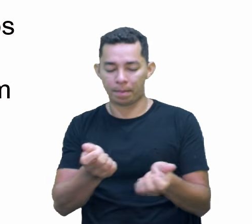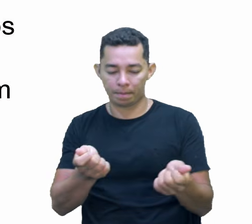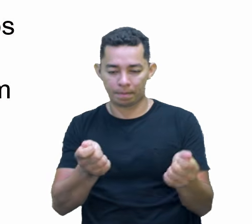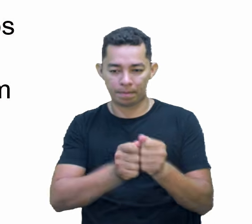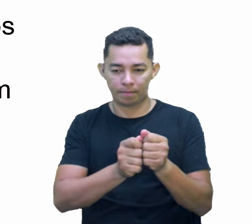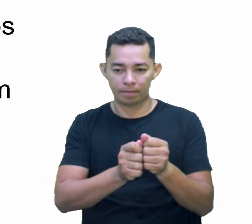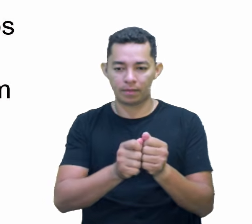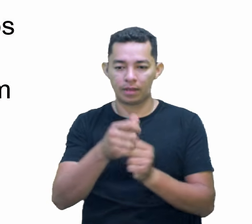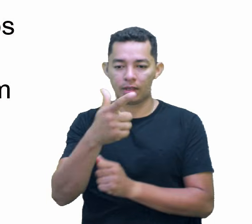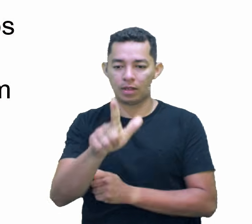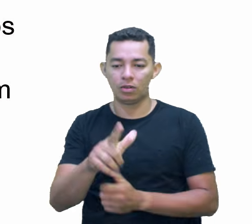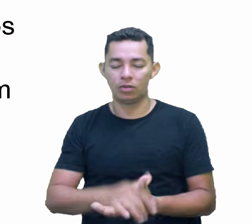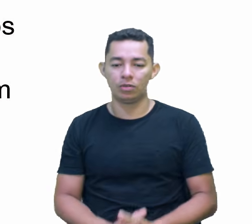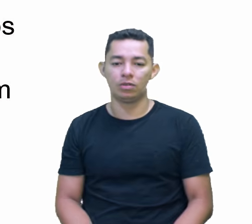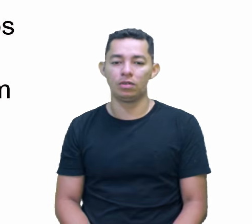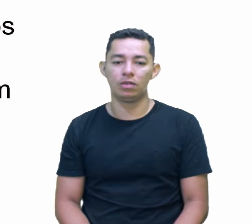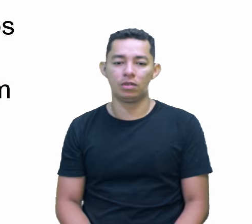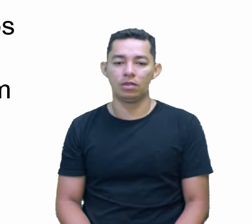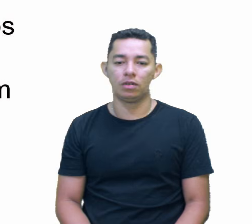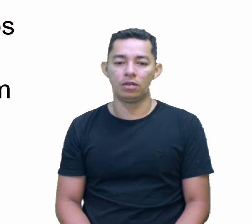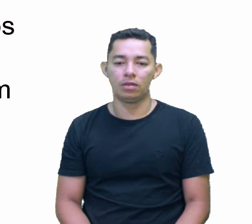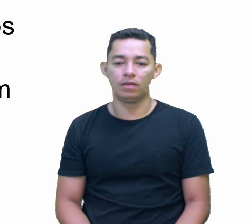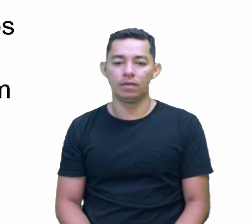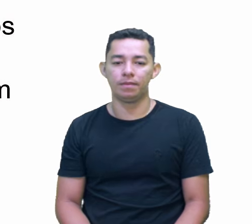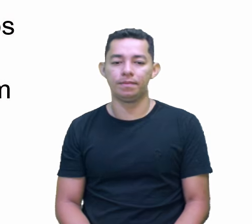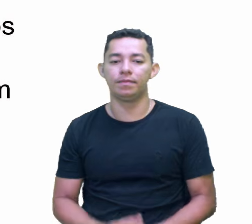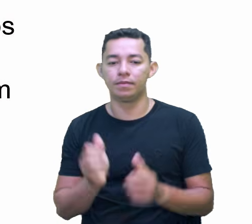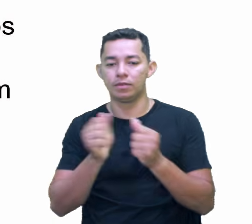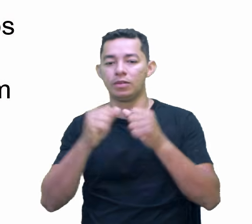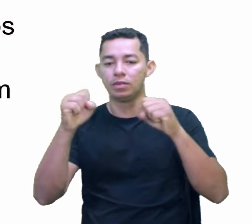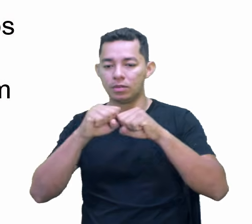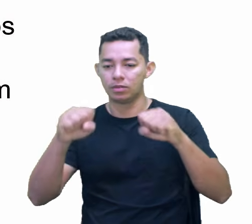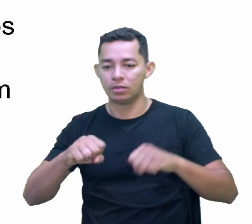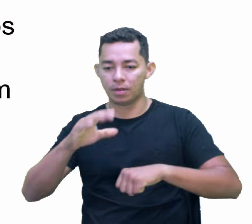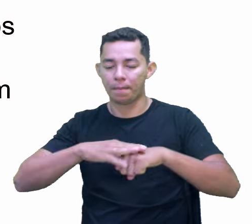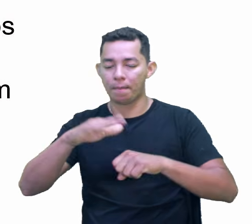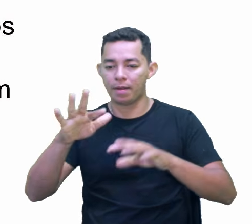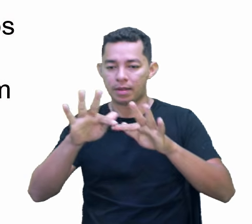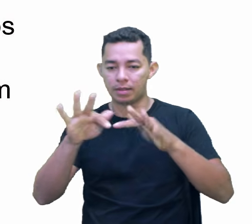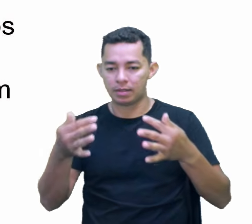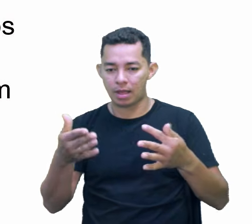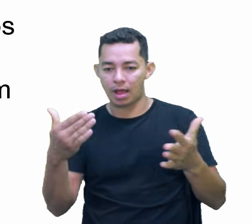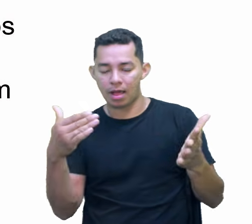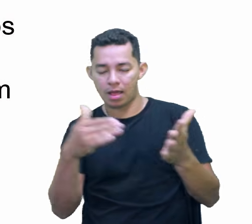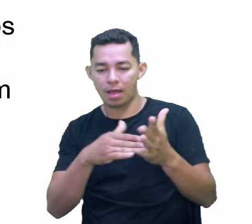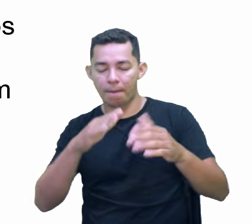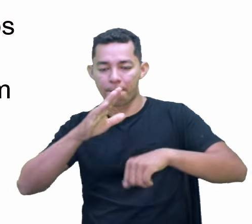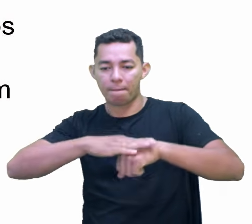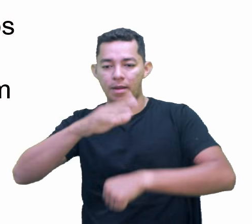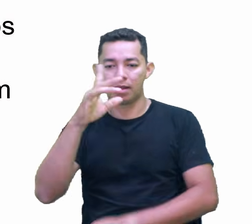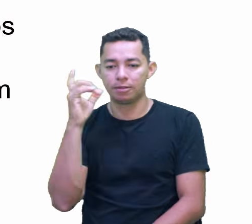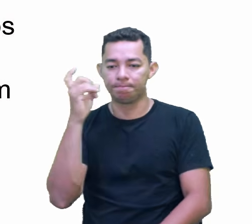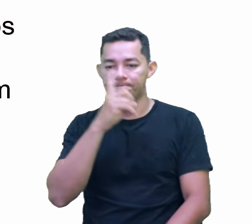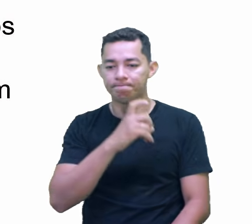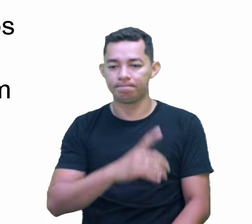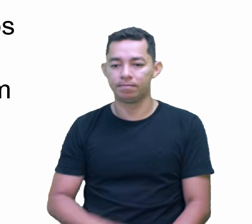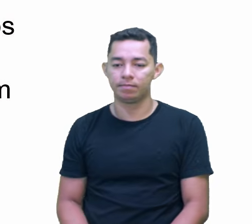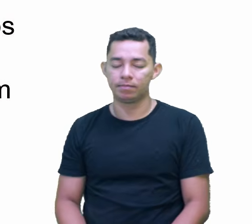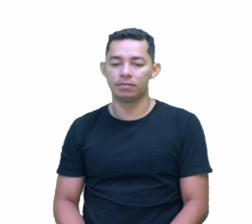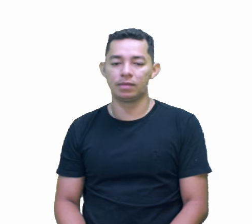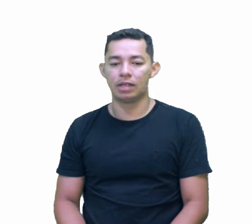maneira crescente, que agrupa sistemas mais simples até os mais complexos. Veja os